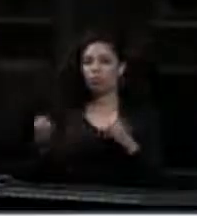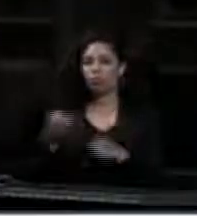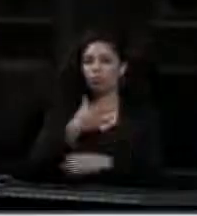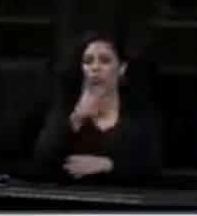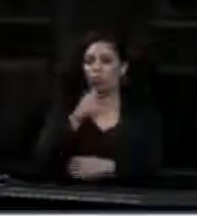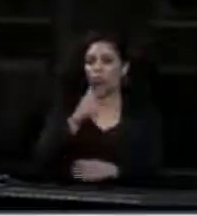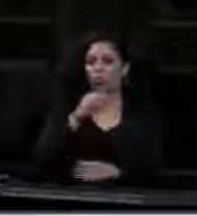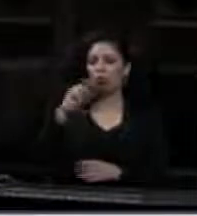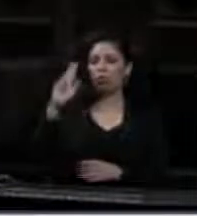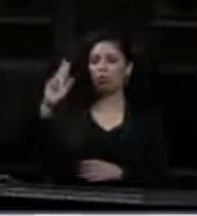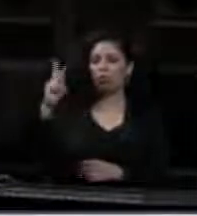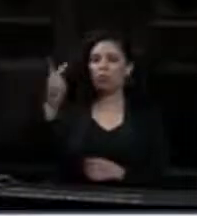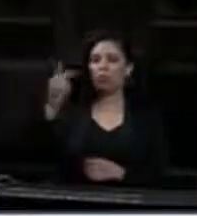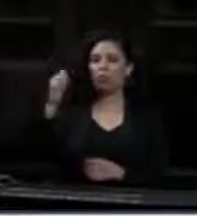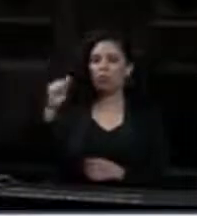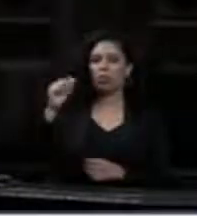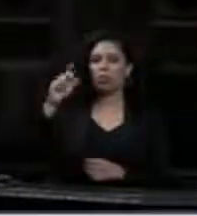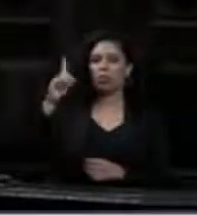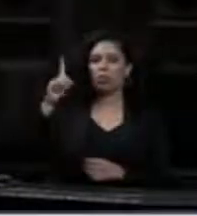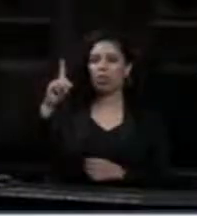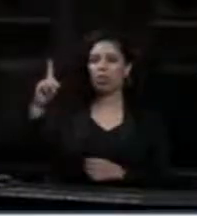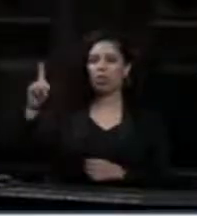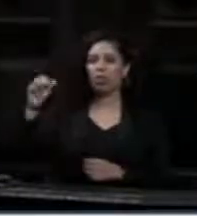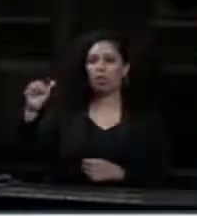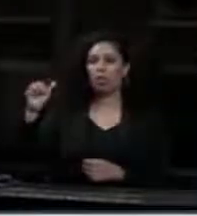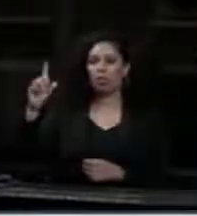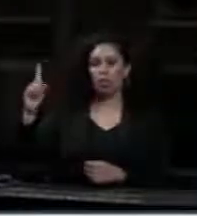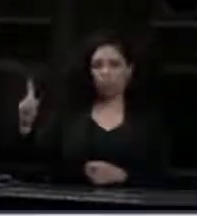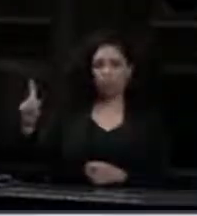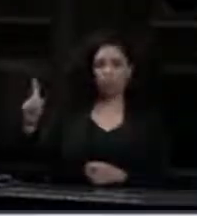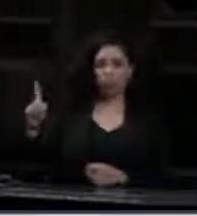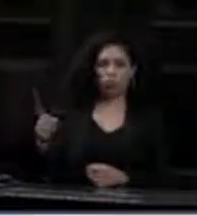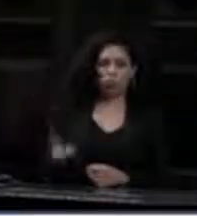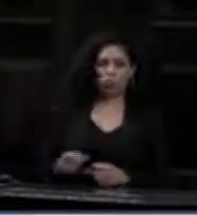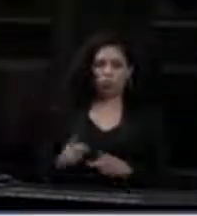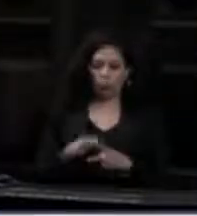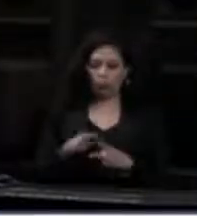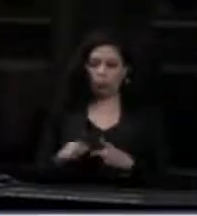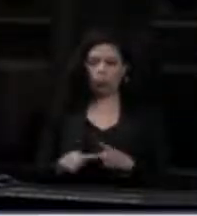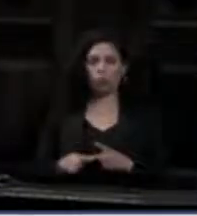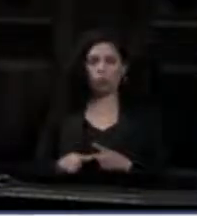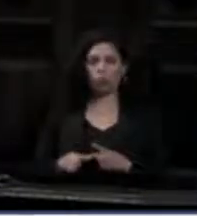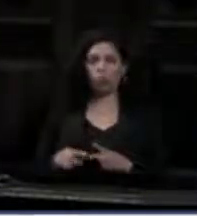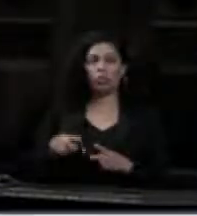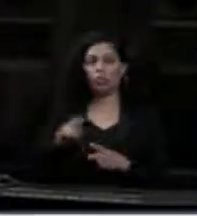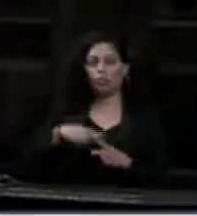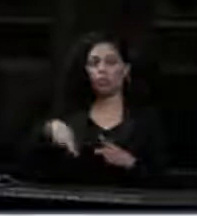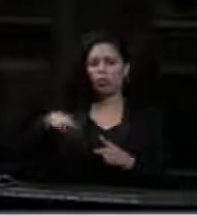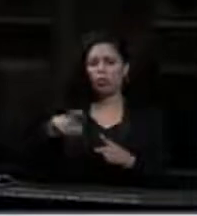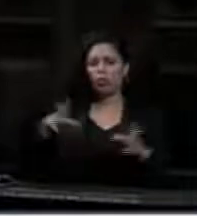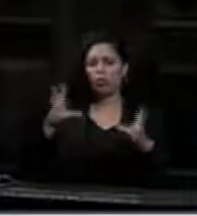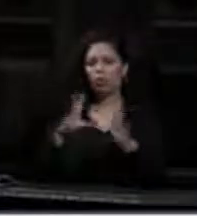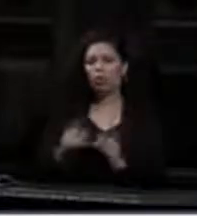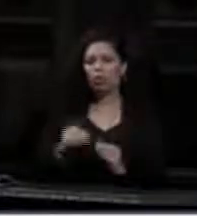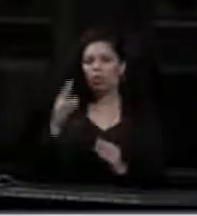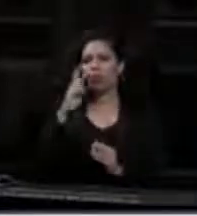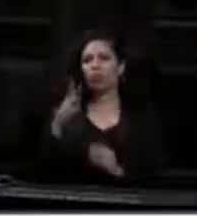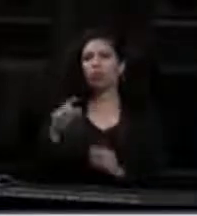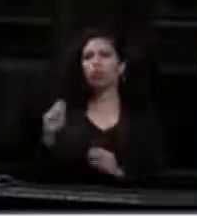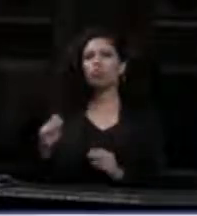ea partir desses dois fatos extraordinários o que ocorre o